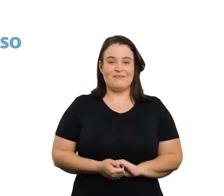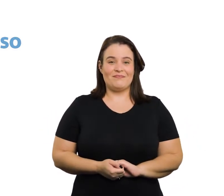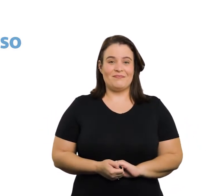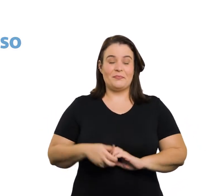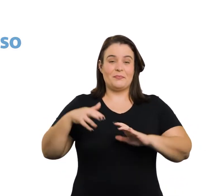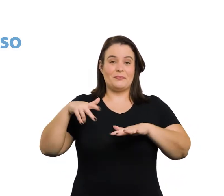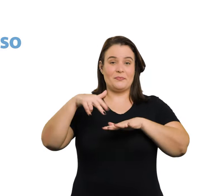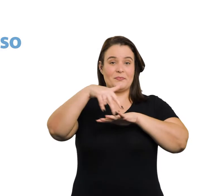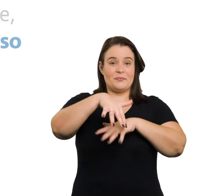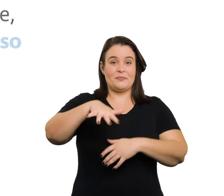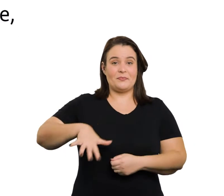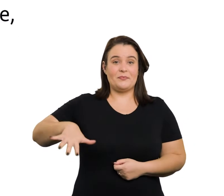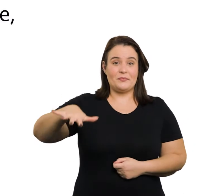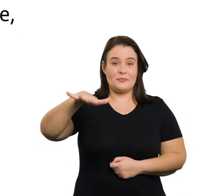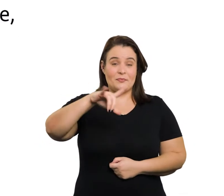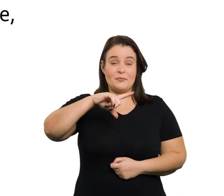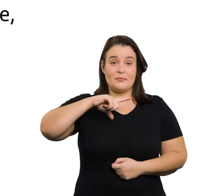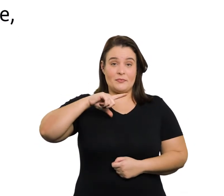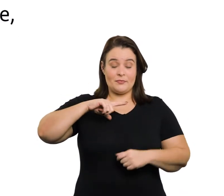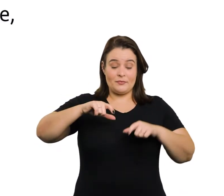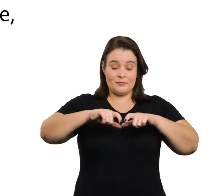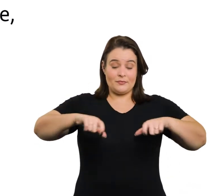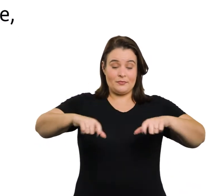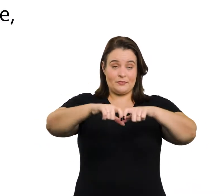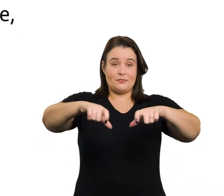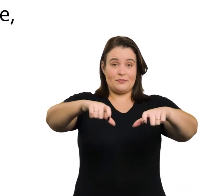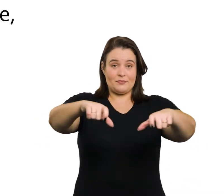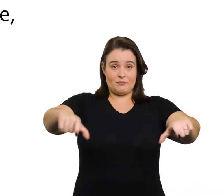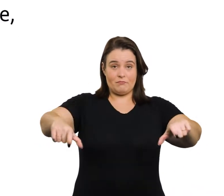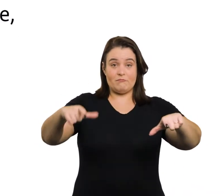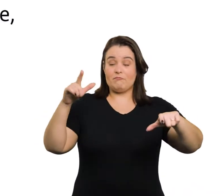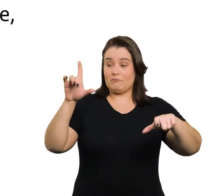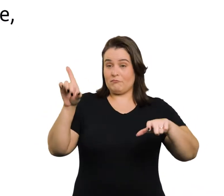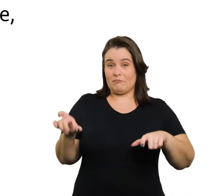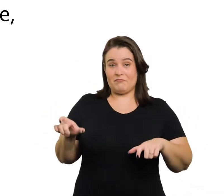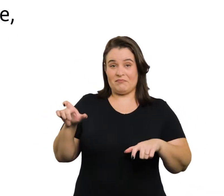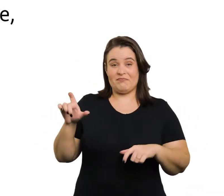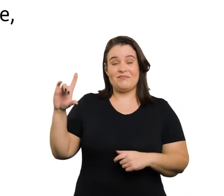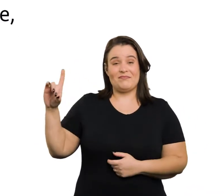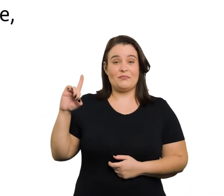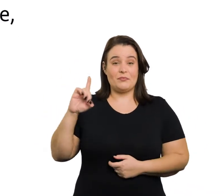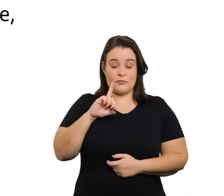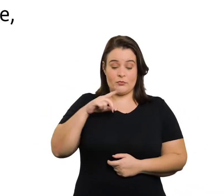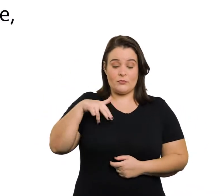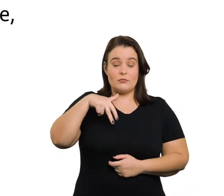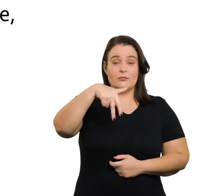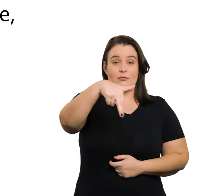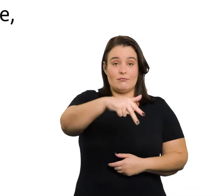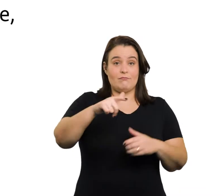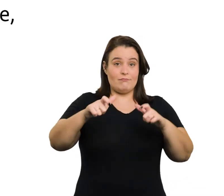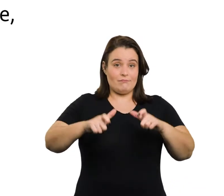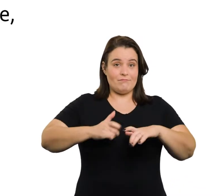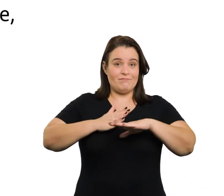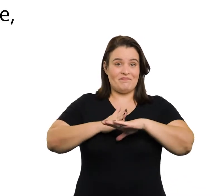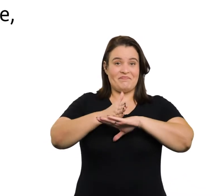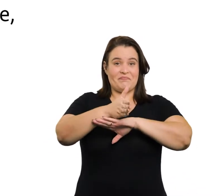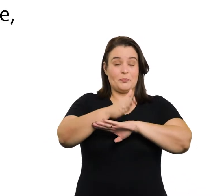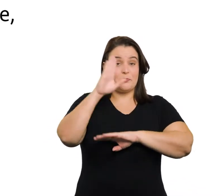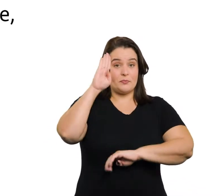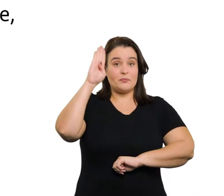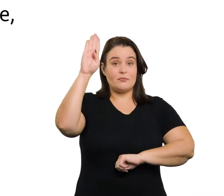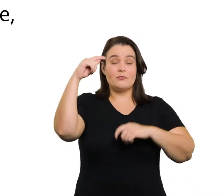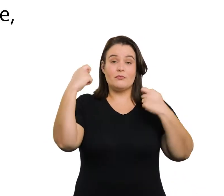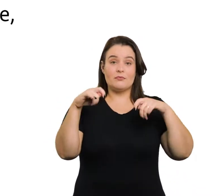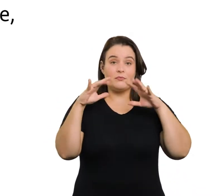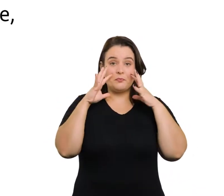privado. Nas travessias em geral, há uma faixa para orientar os pedestres por onde caminhar